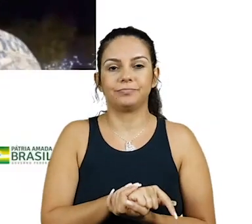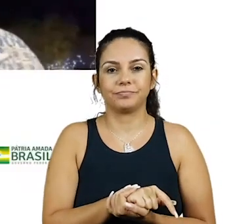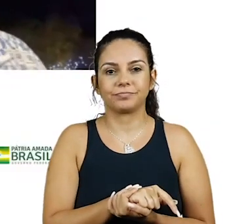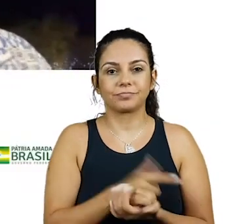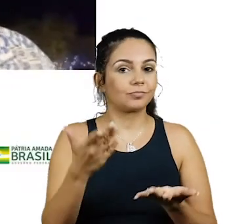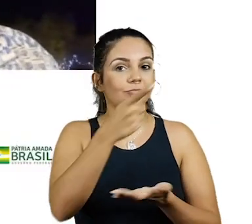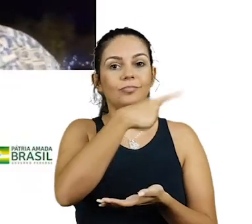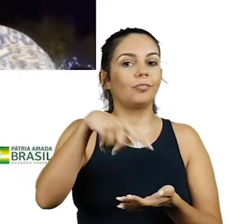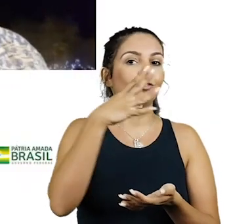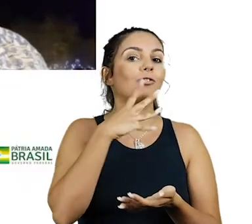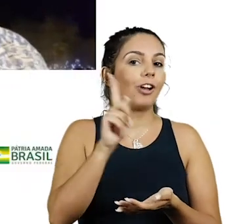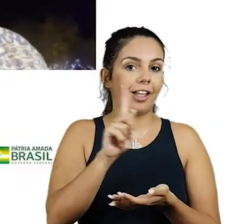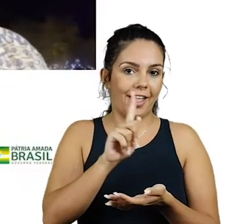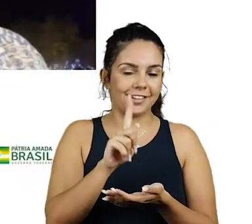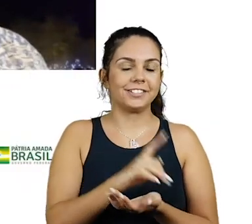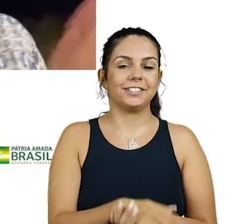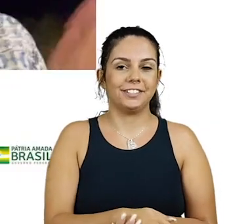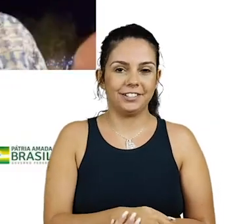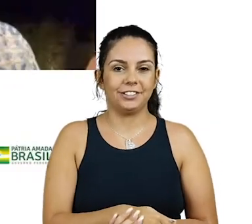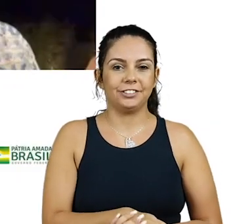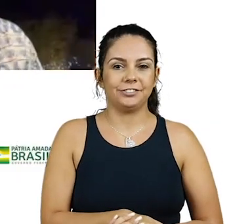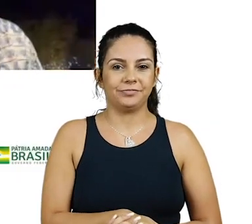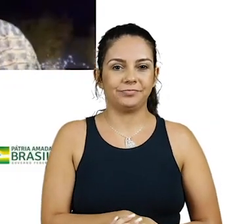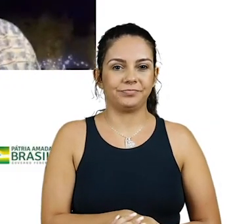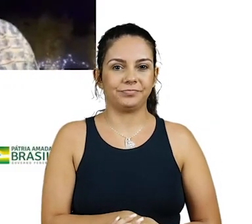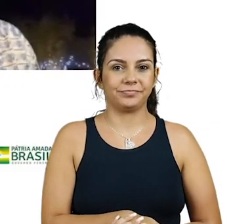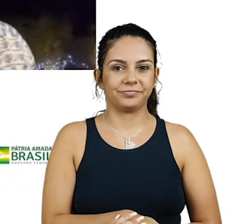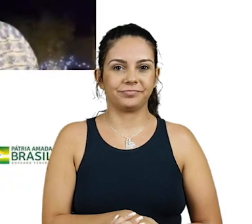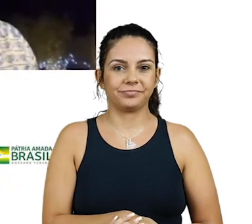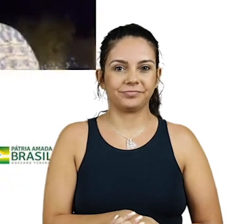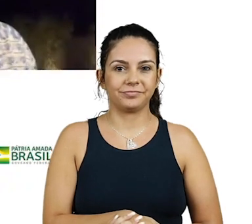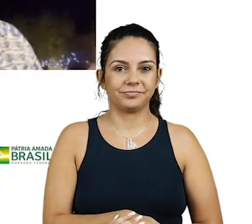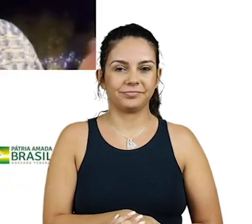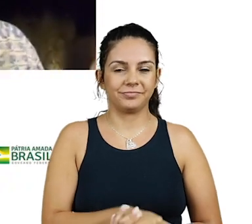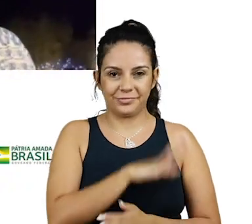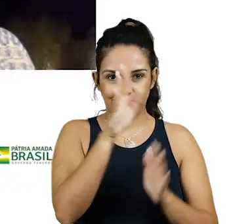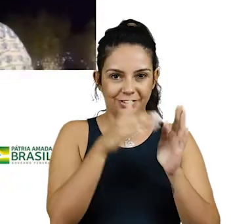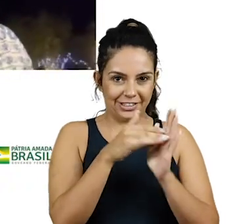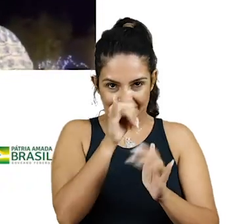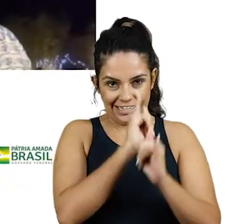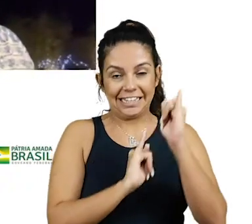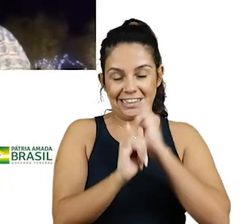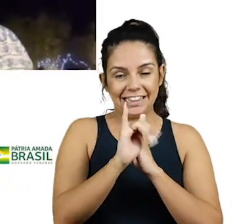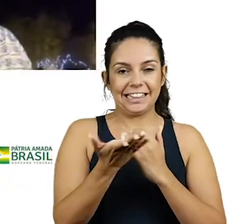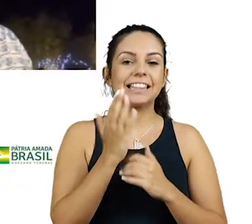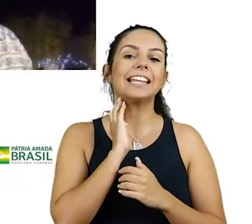conhece aquela redação, não. Não, hoje as redações são quase todas virtuais, né, tudo